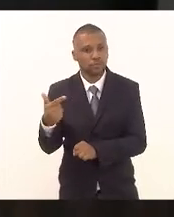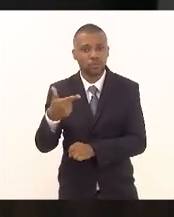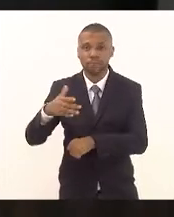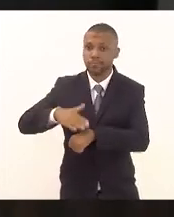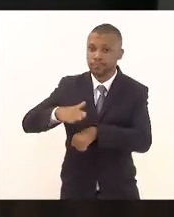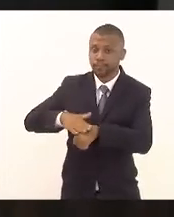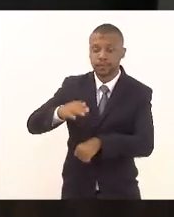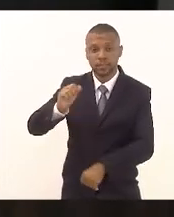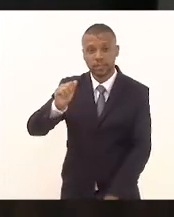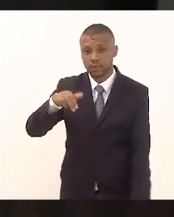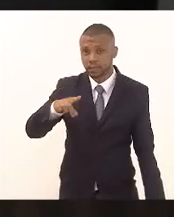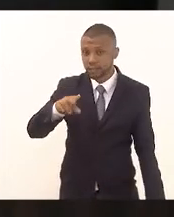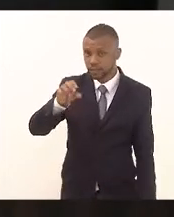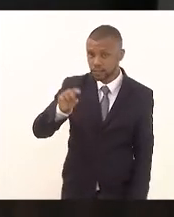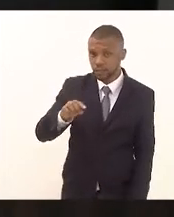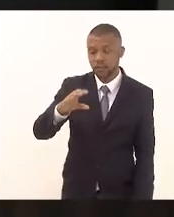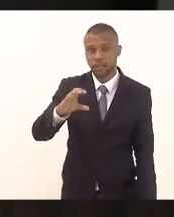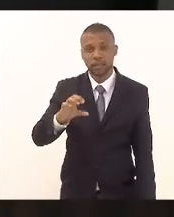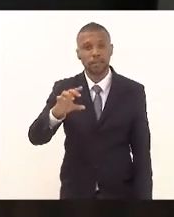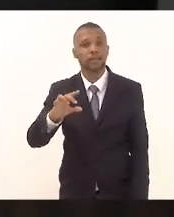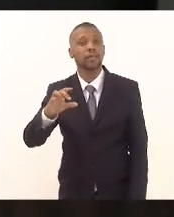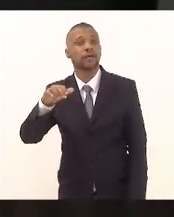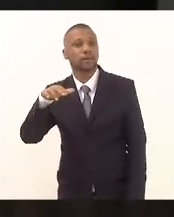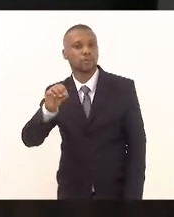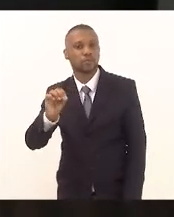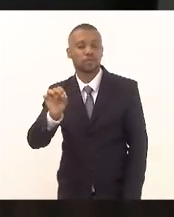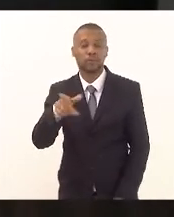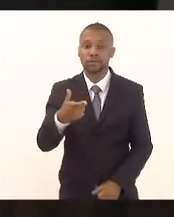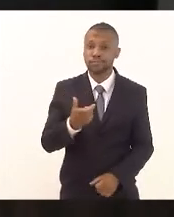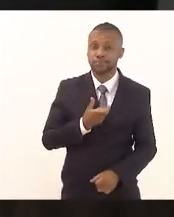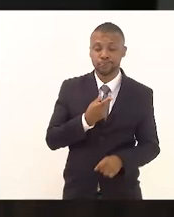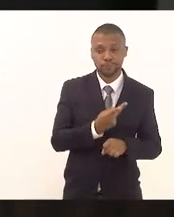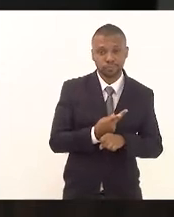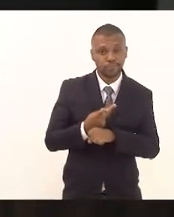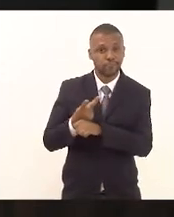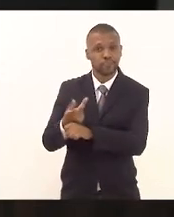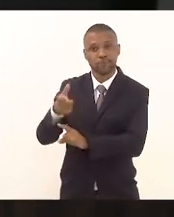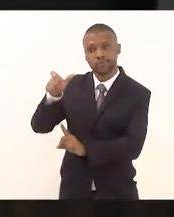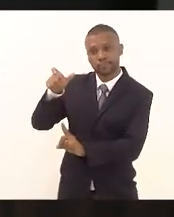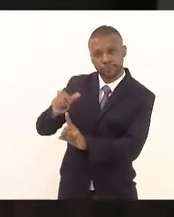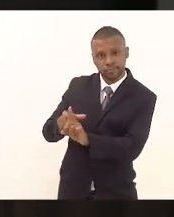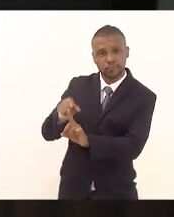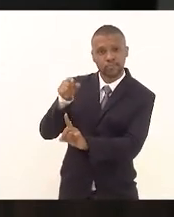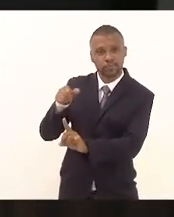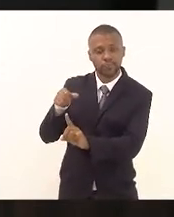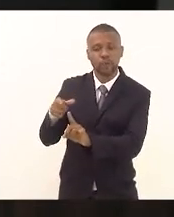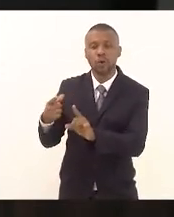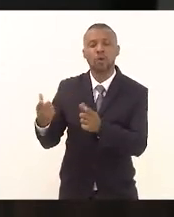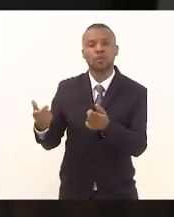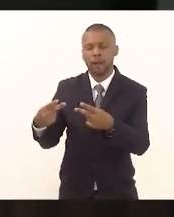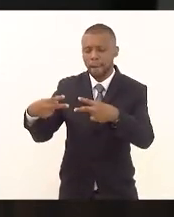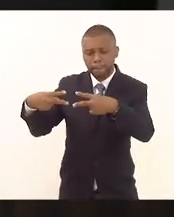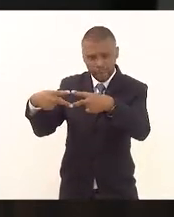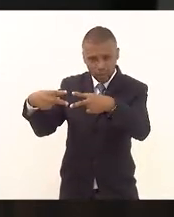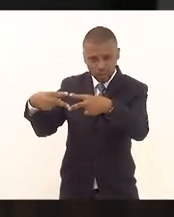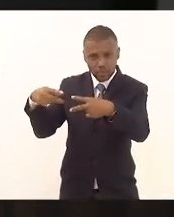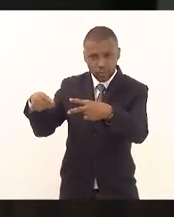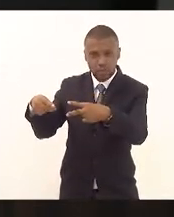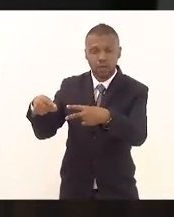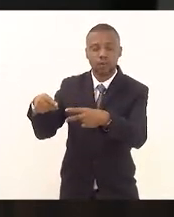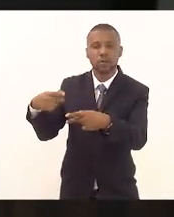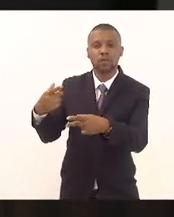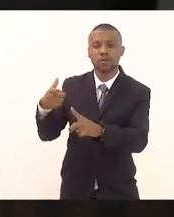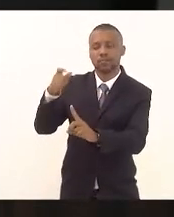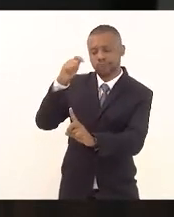André Siciliano, concede medalha Tiradentes, seu respectivo diploma ao eminente grão-mestre do Grande Oriente do Brasil, no estado do Rio de Janeiro, senhor